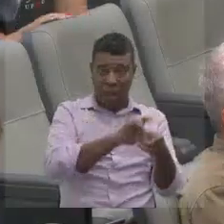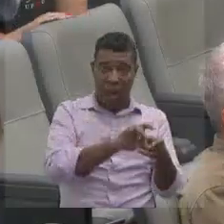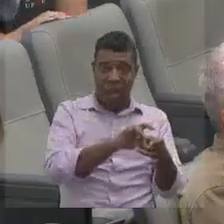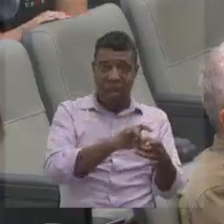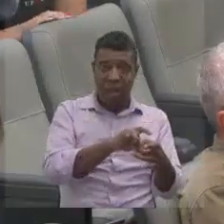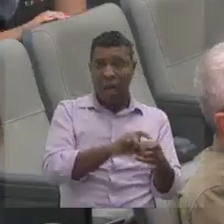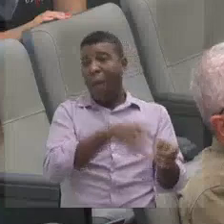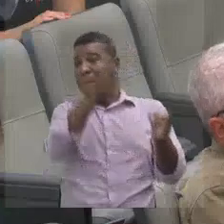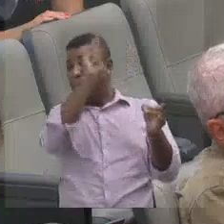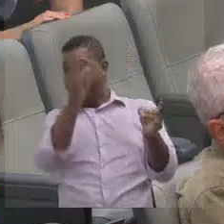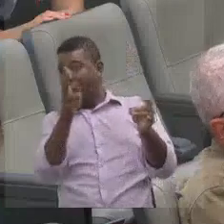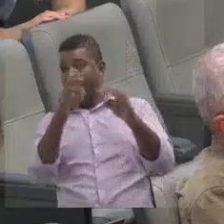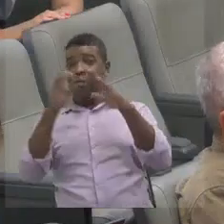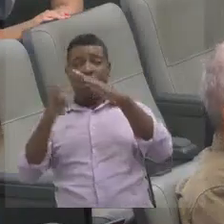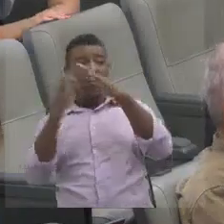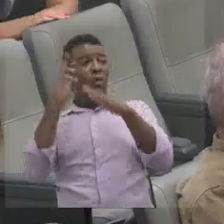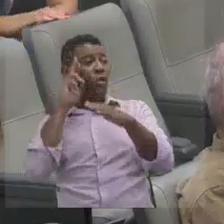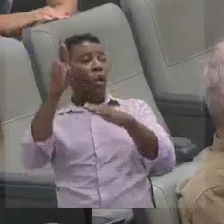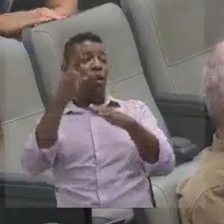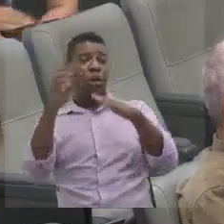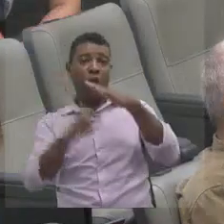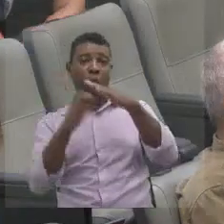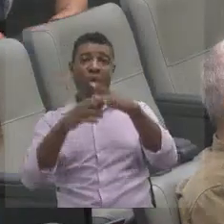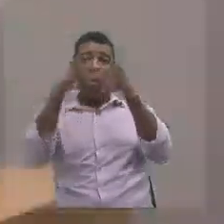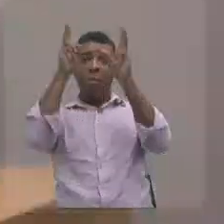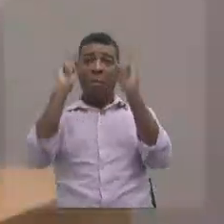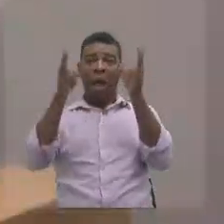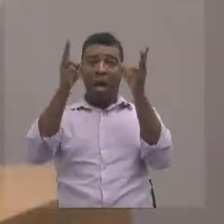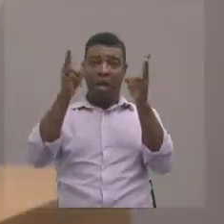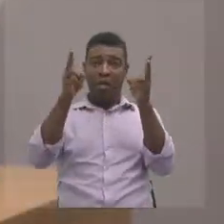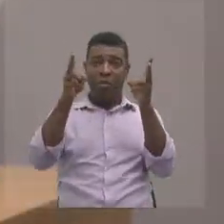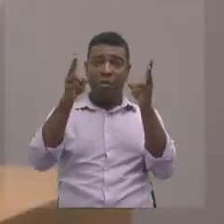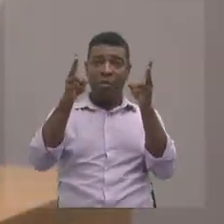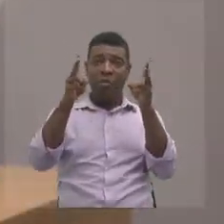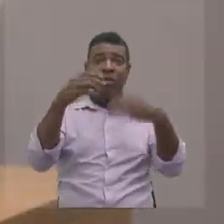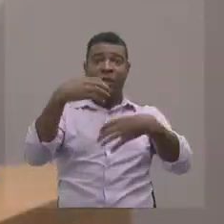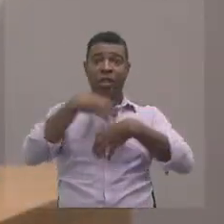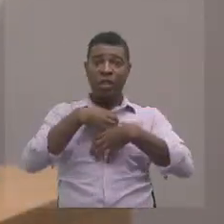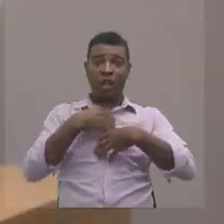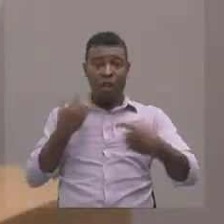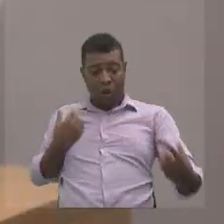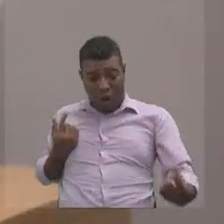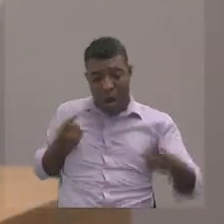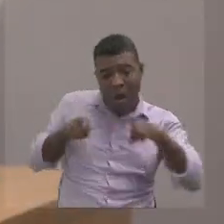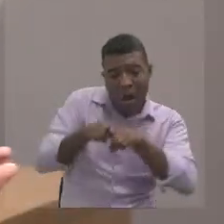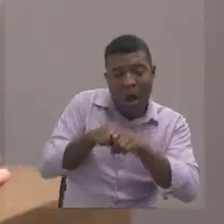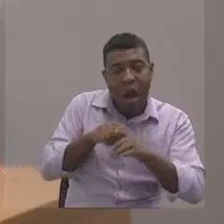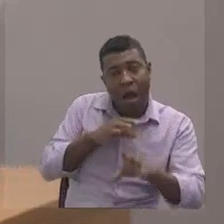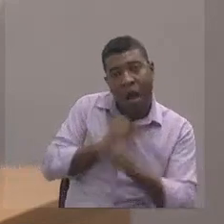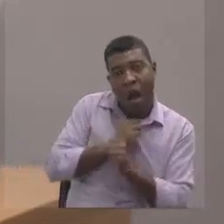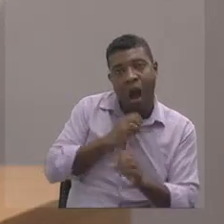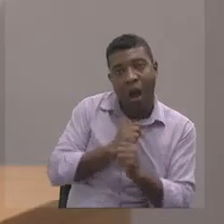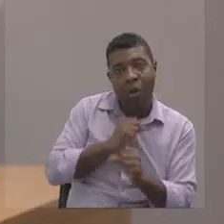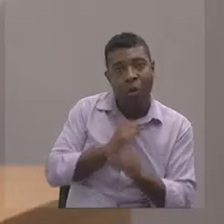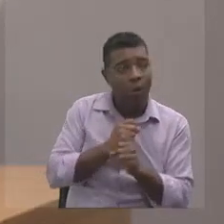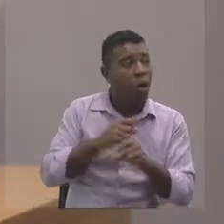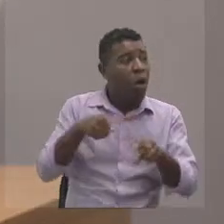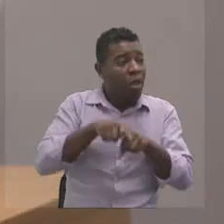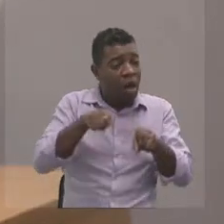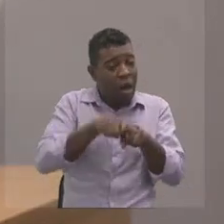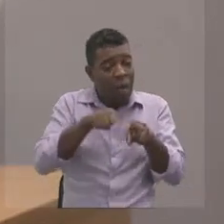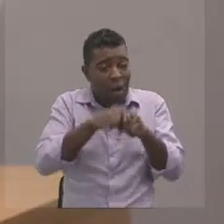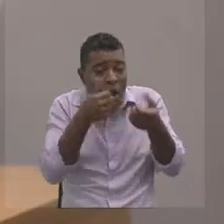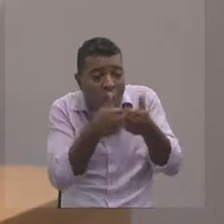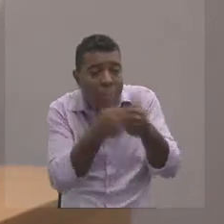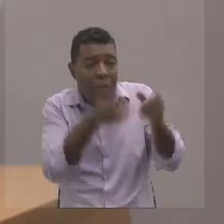empresários tem muitas vezes formas compartilhadas de cálculo é frotas compartilhadas em alguns